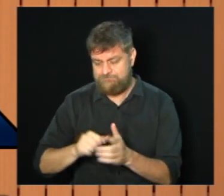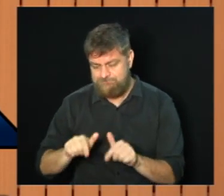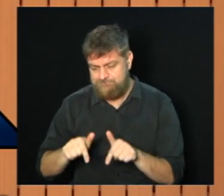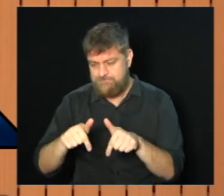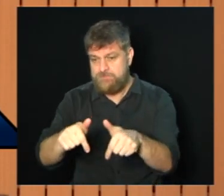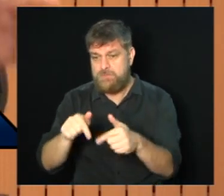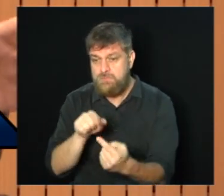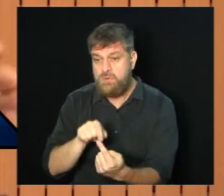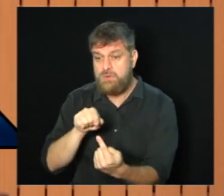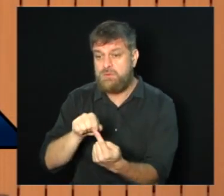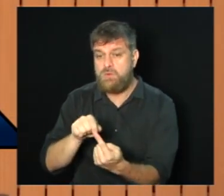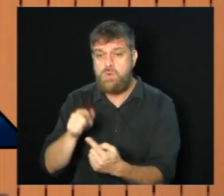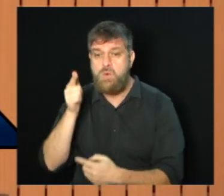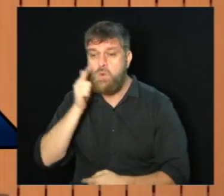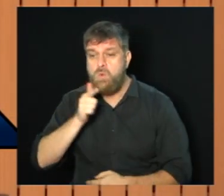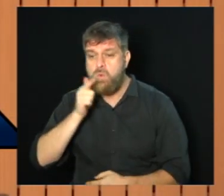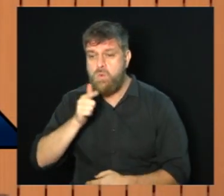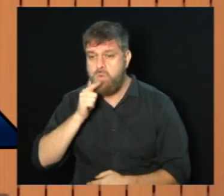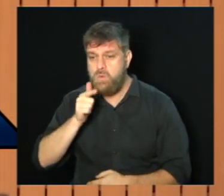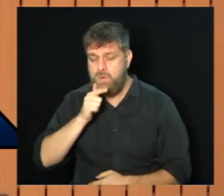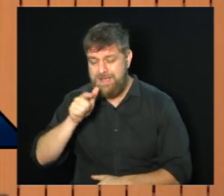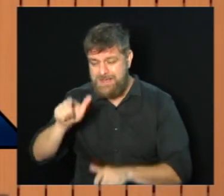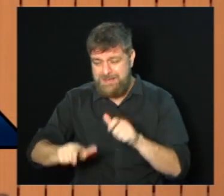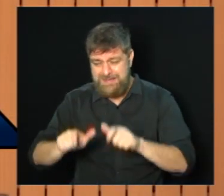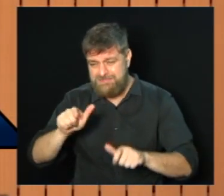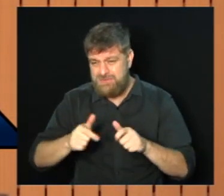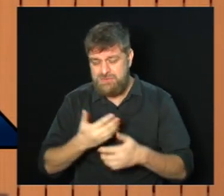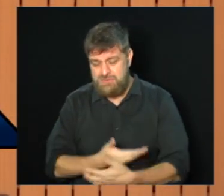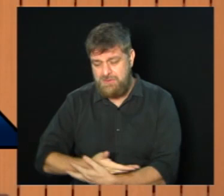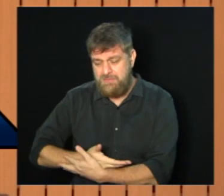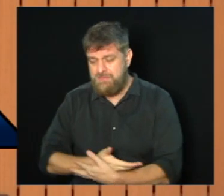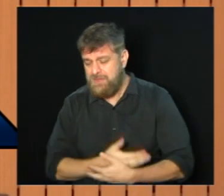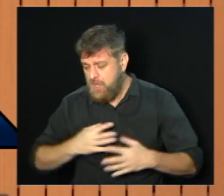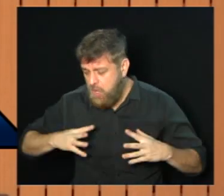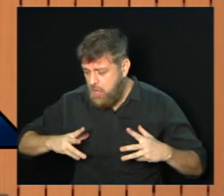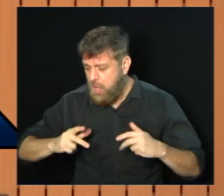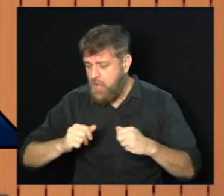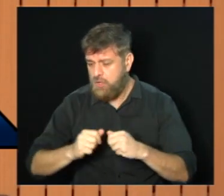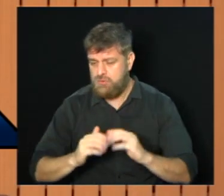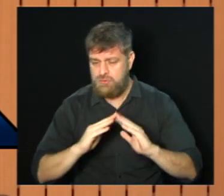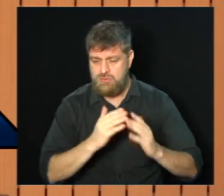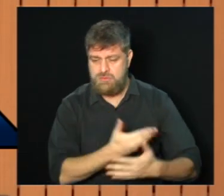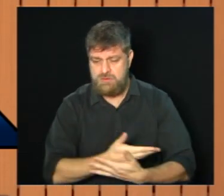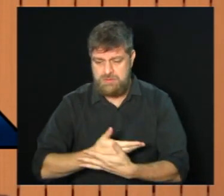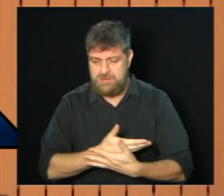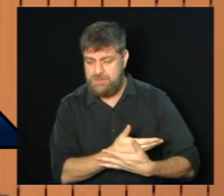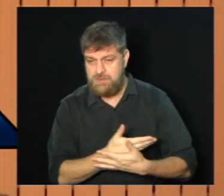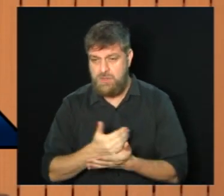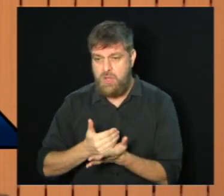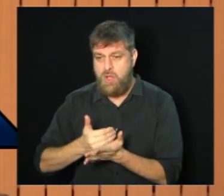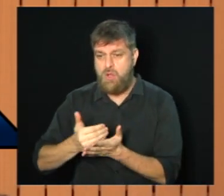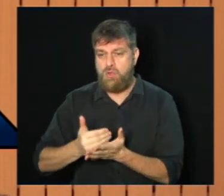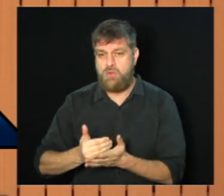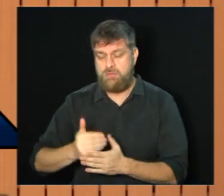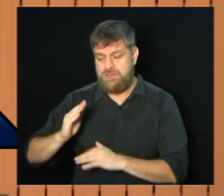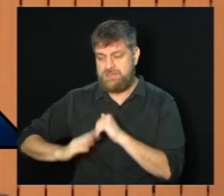para tentar atender a todas essas crianças. Desde o início do governo Jonas, foram